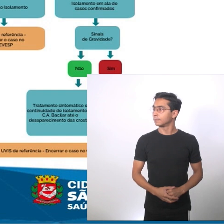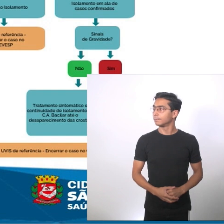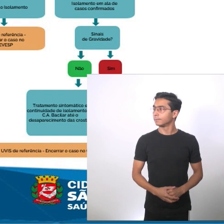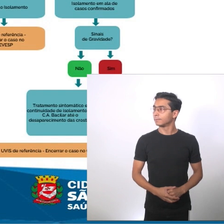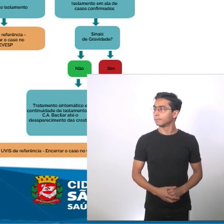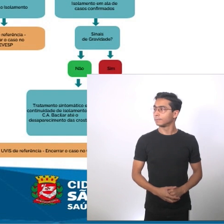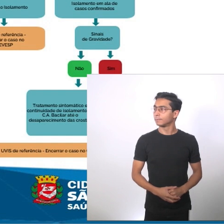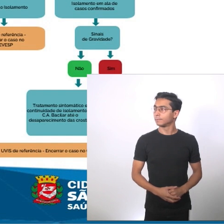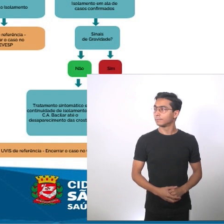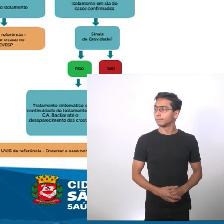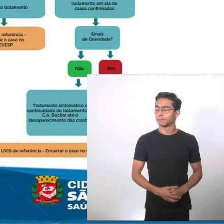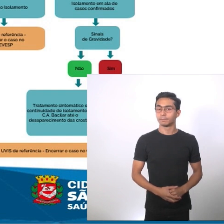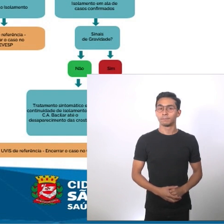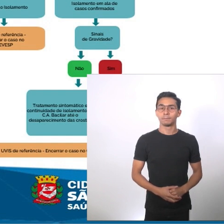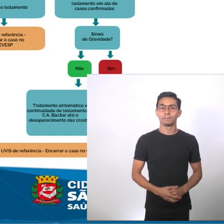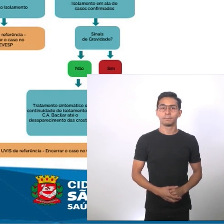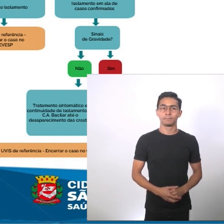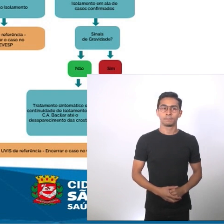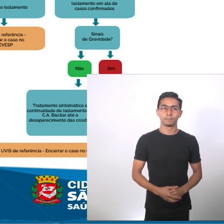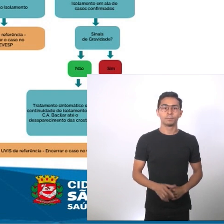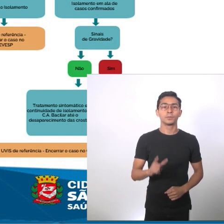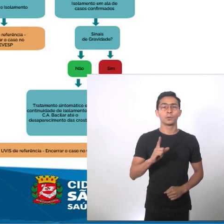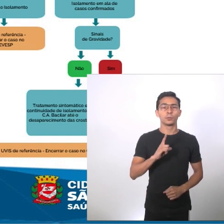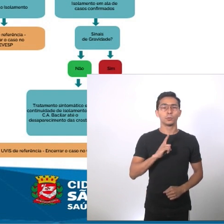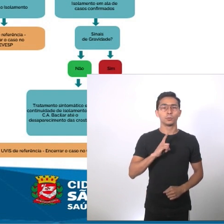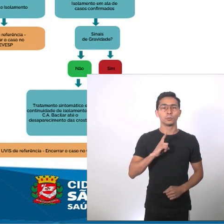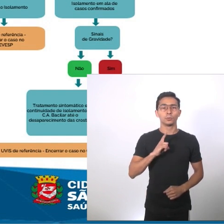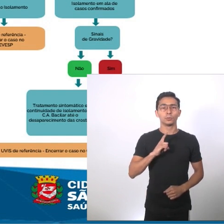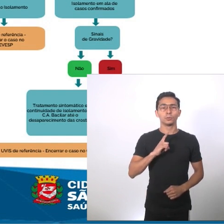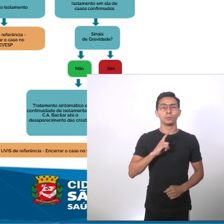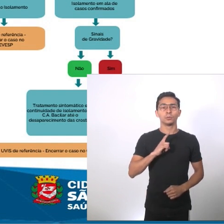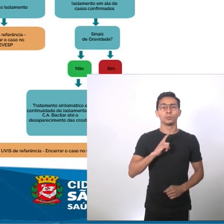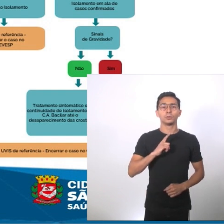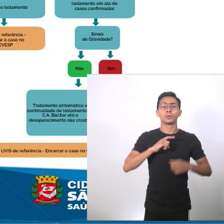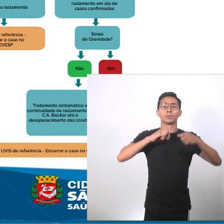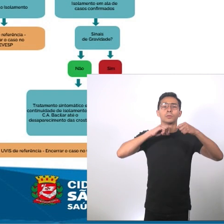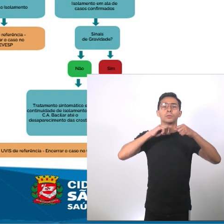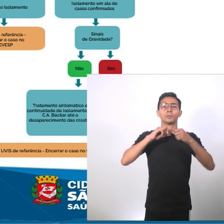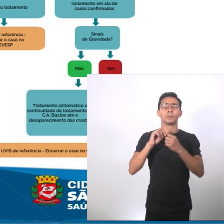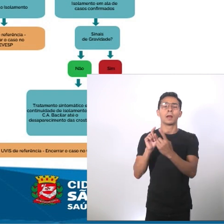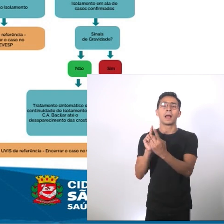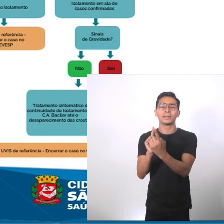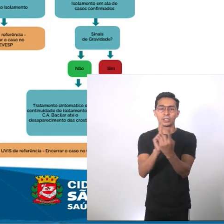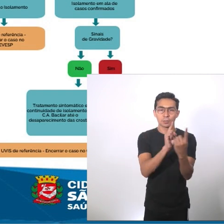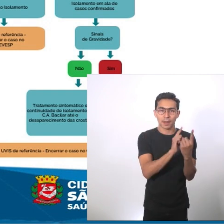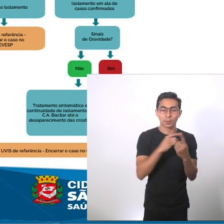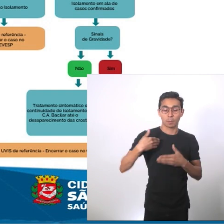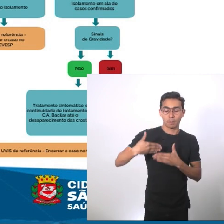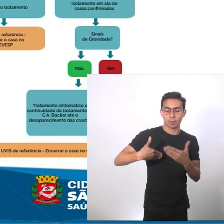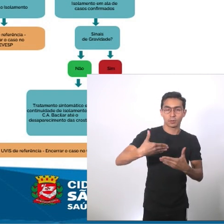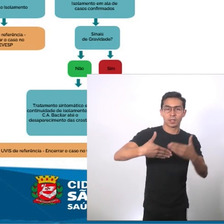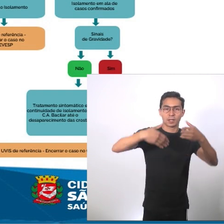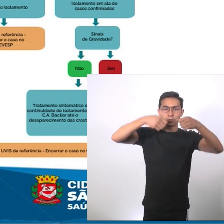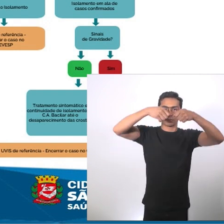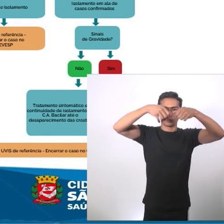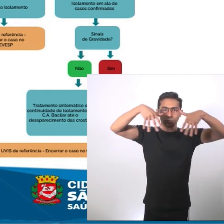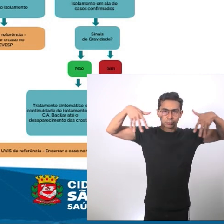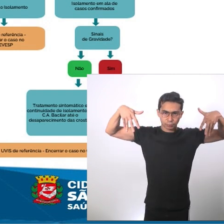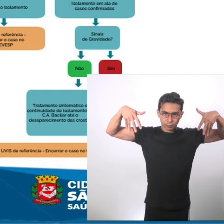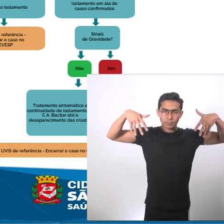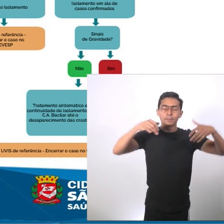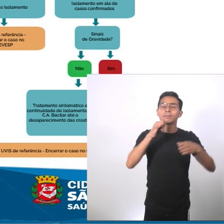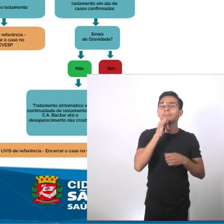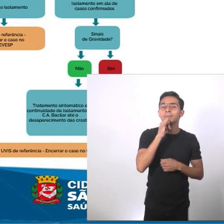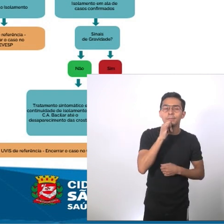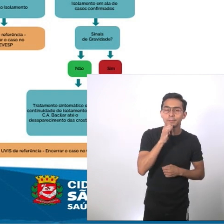Tem o fluxograma, que a gente tem um fluxograma de atendimento dos casos, né? O paciente que